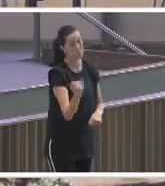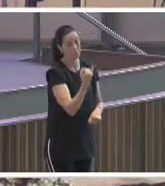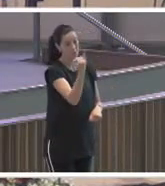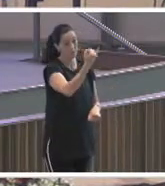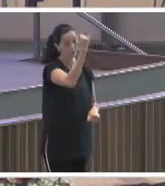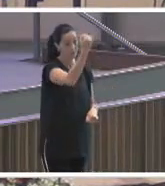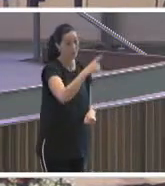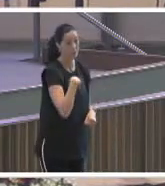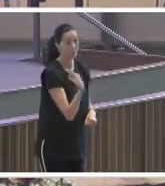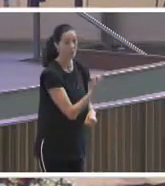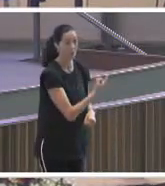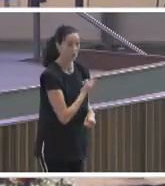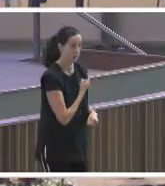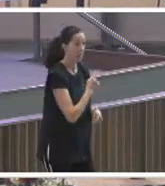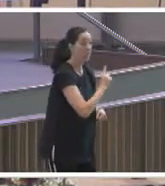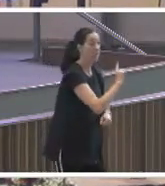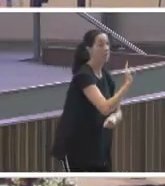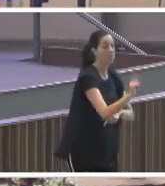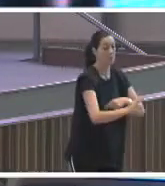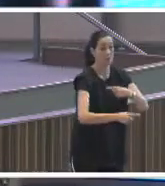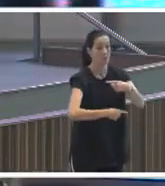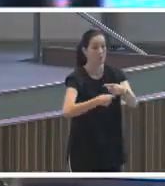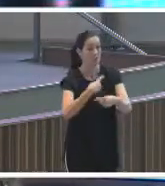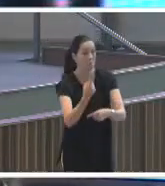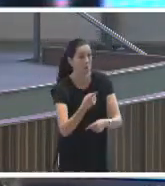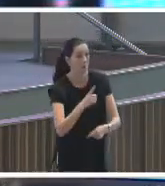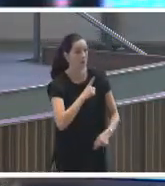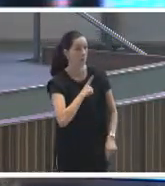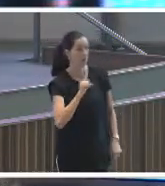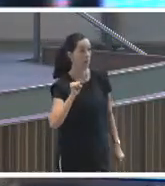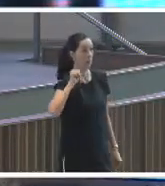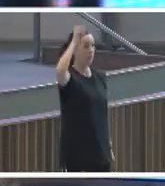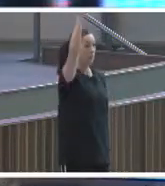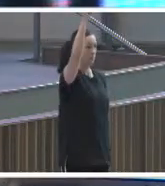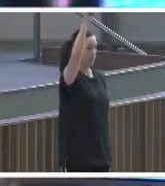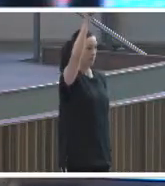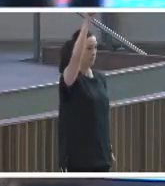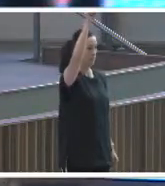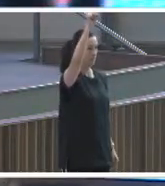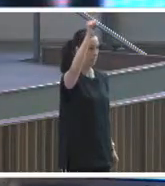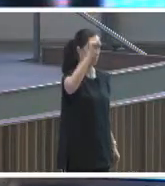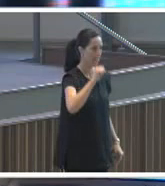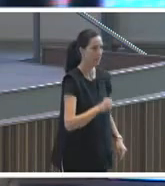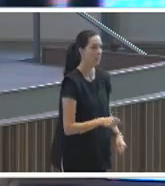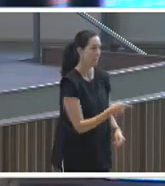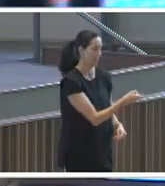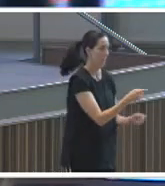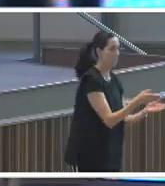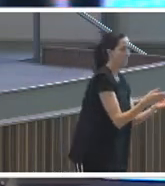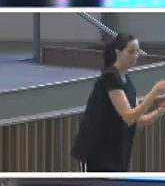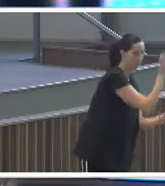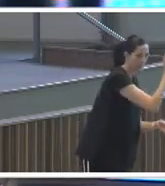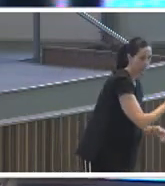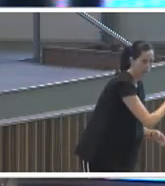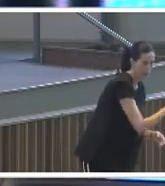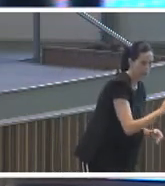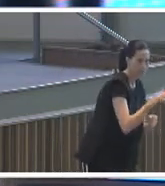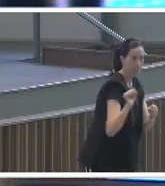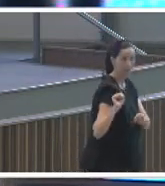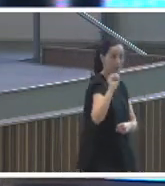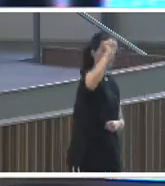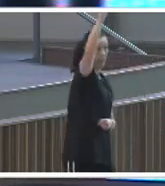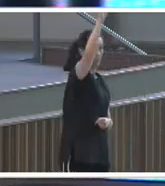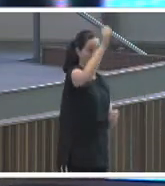de reforma protestante. Por quê? Porque a autoridade espiritual, ela era vista como alguma